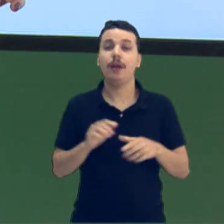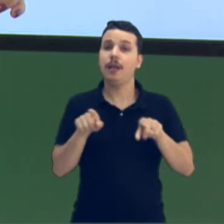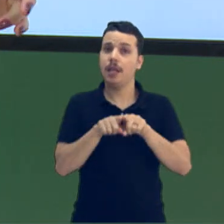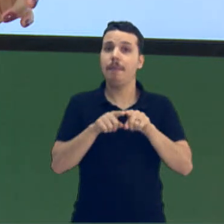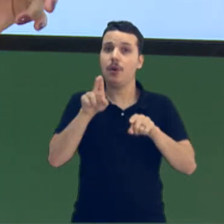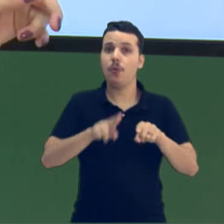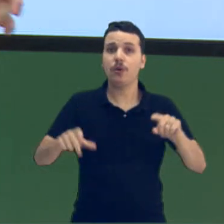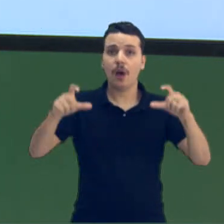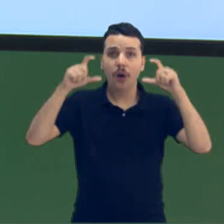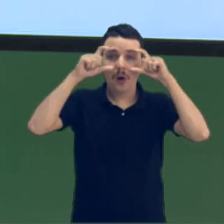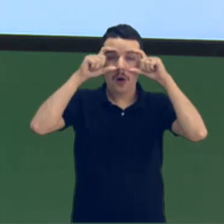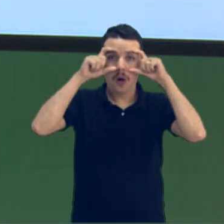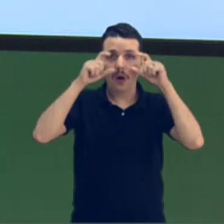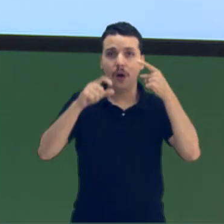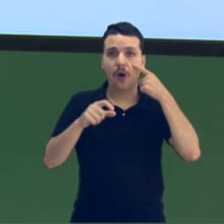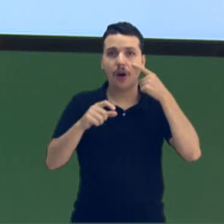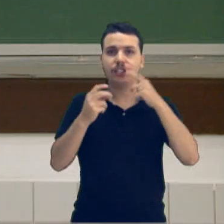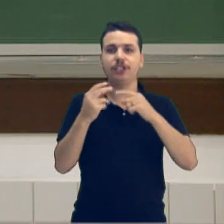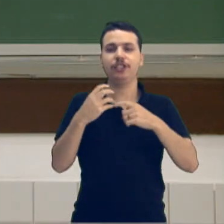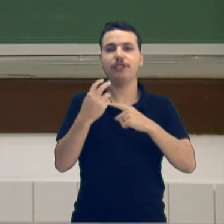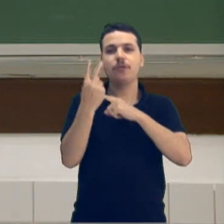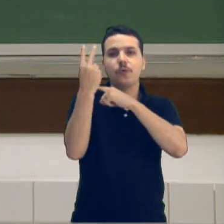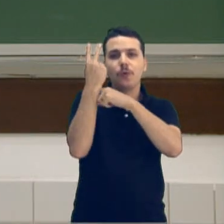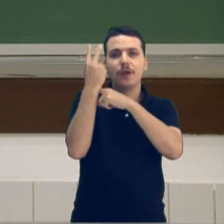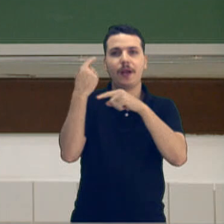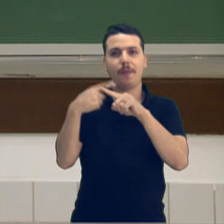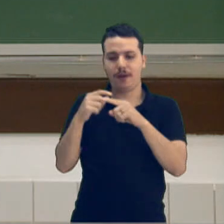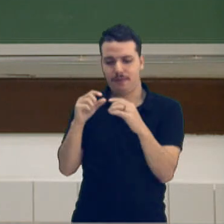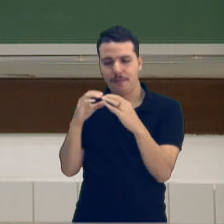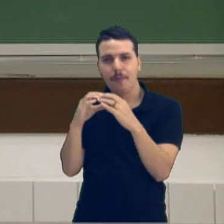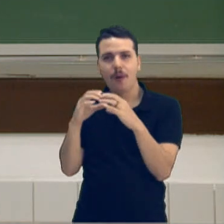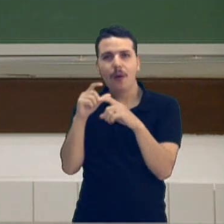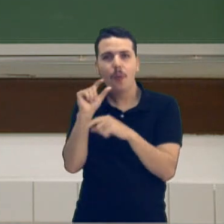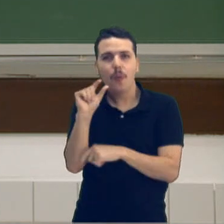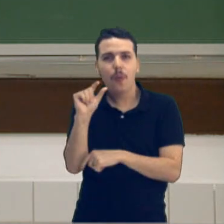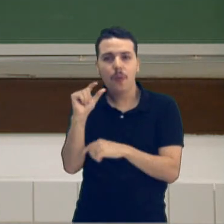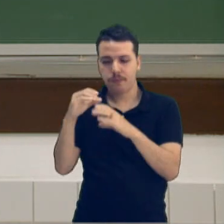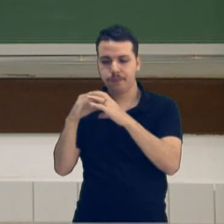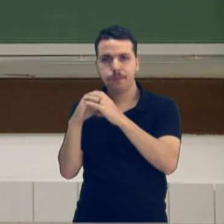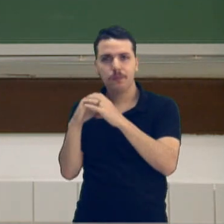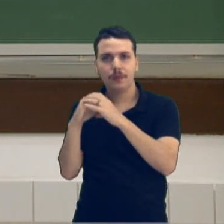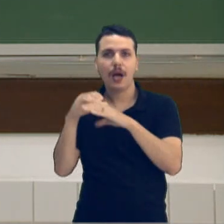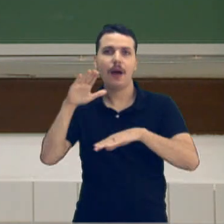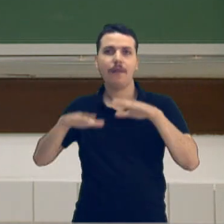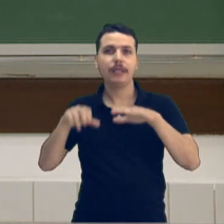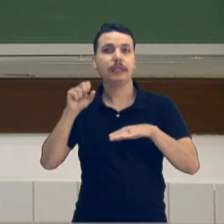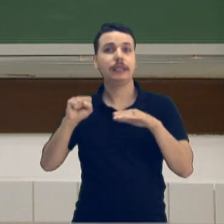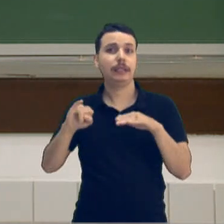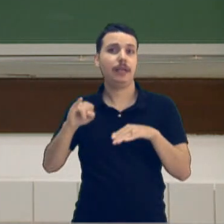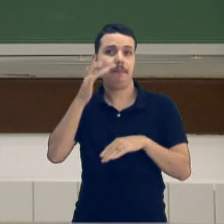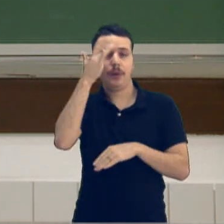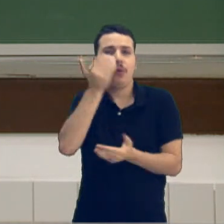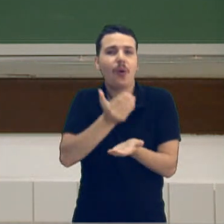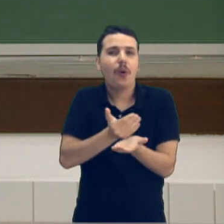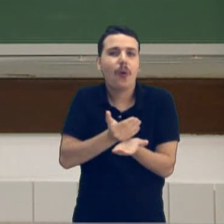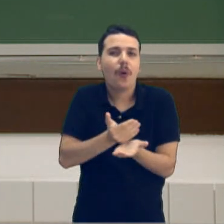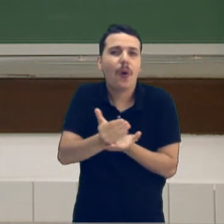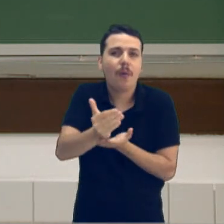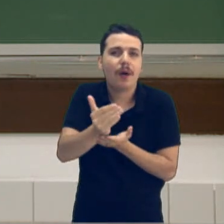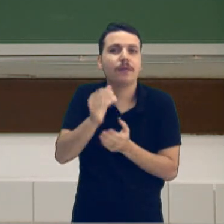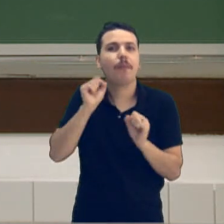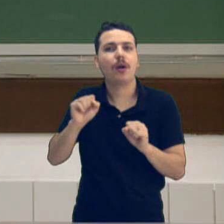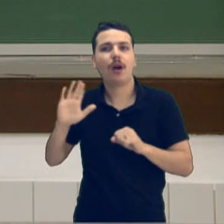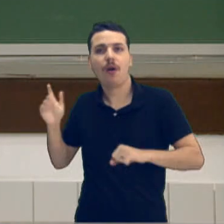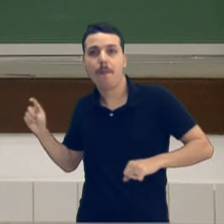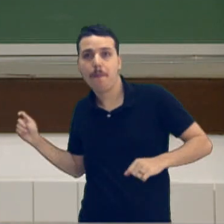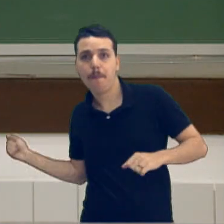óculos, observem, óculos de proteção, já que a bola é pequena, muitas vezes, se o atleta é iniciante, ele pode sofrer